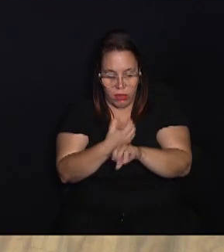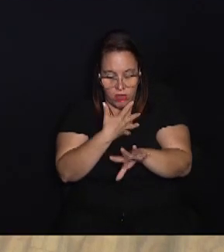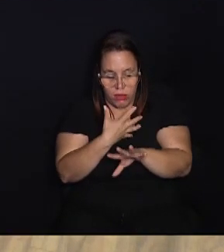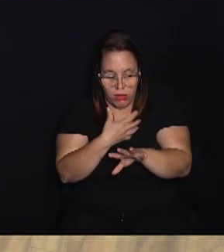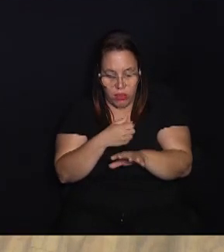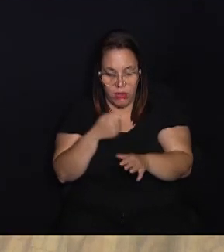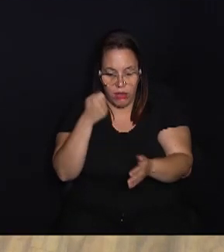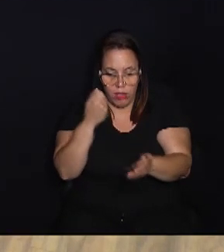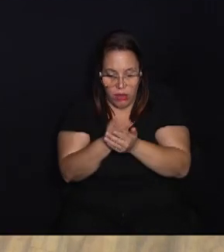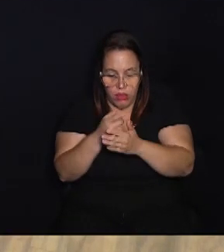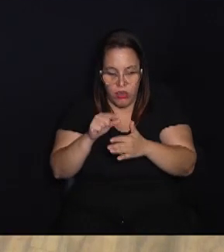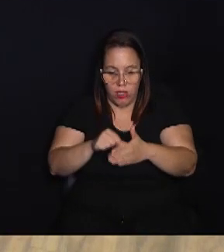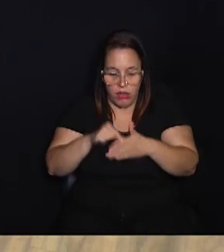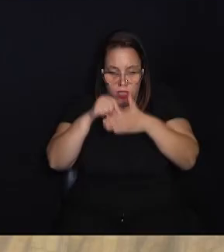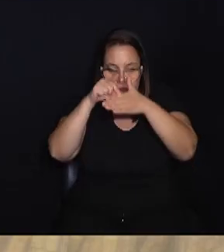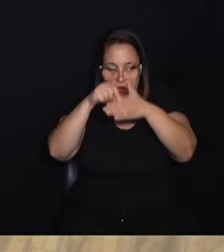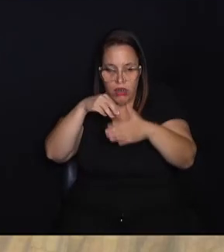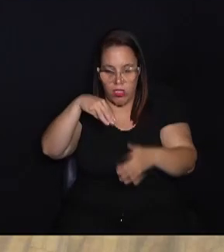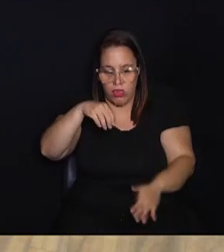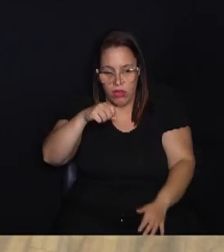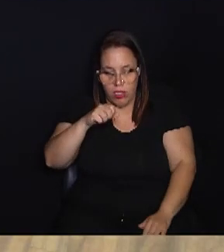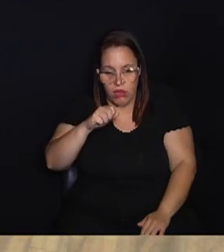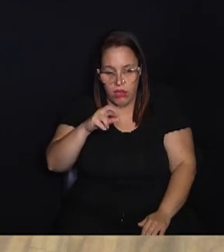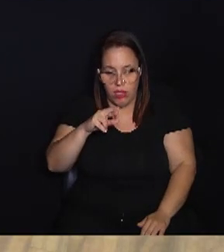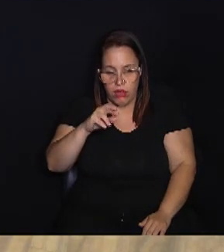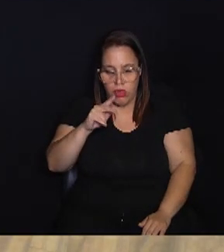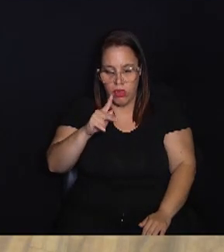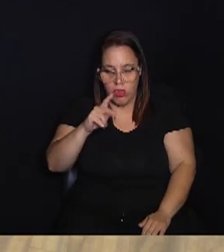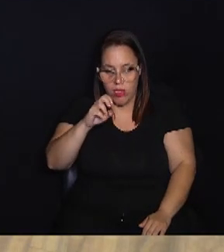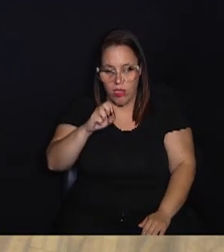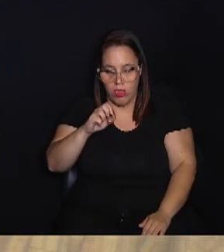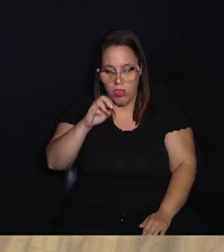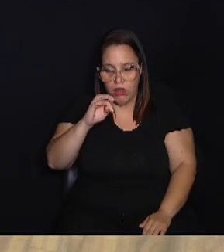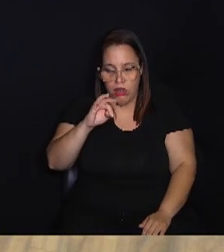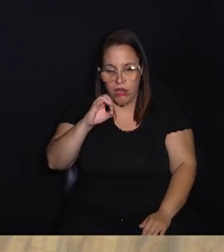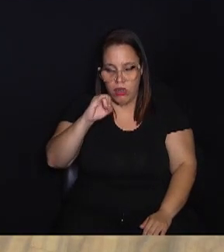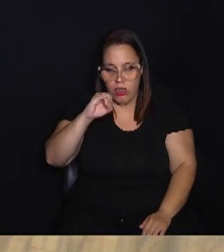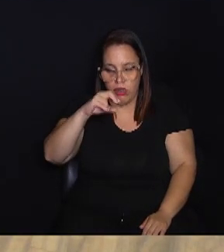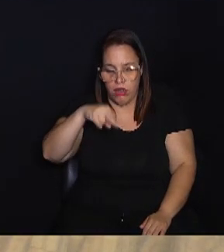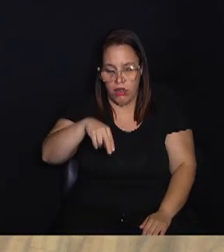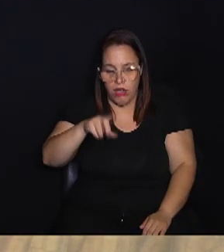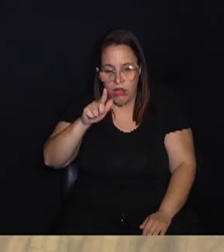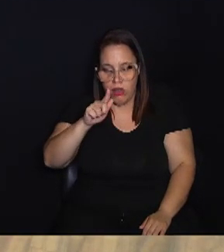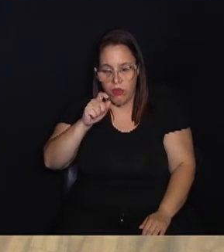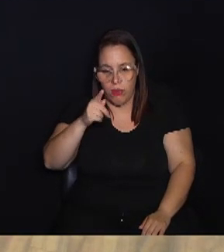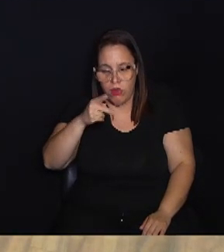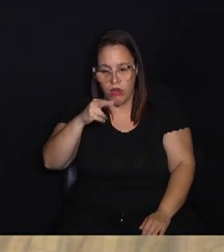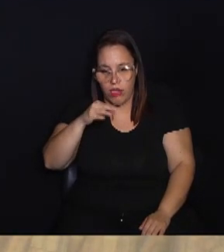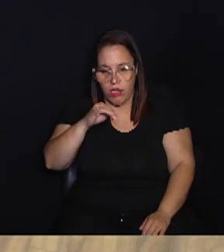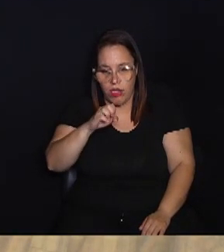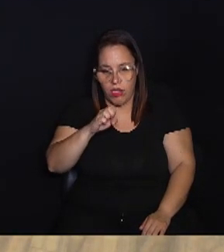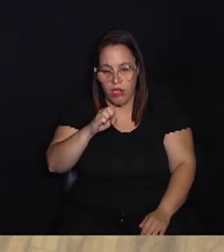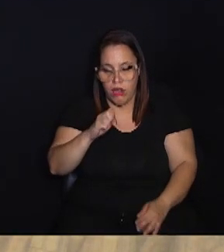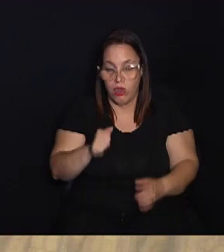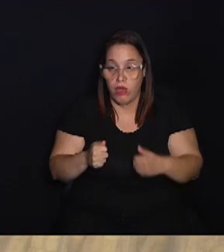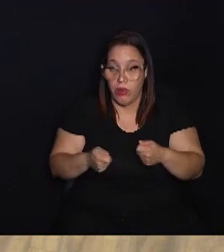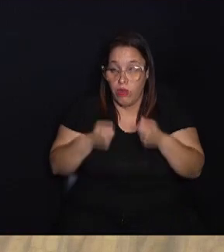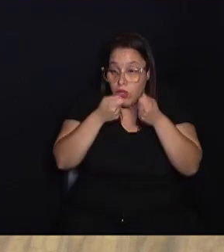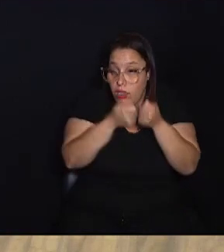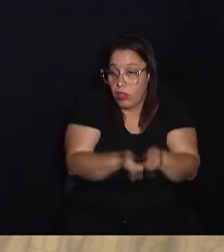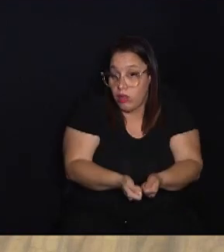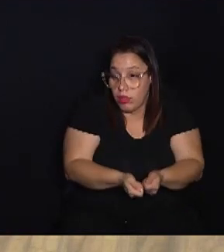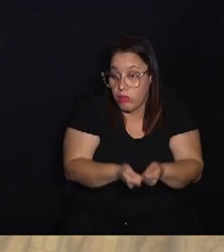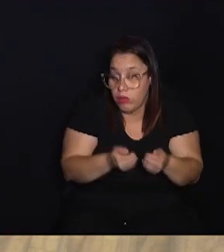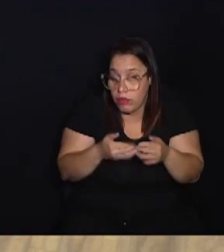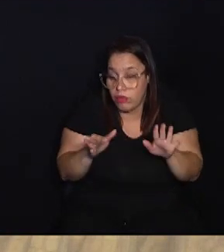física, a gente tinha as marketplaces, os sites. Essas facilidades vieram para ficar e a pandemia abriu